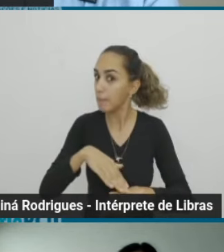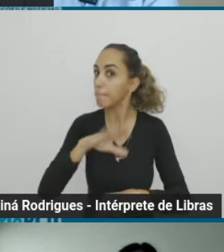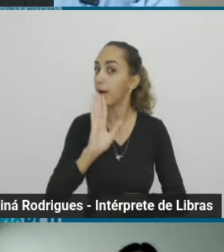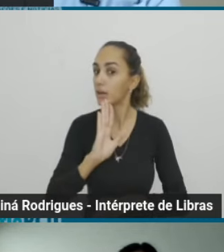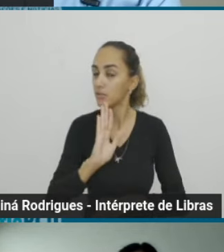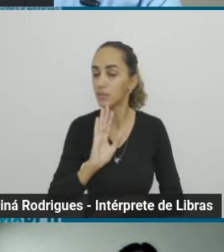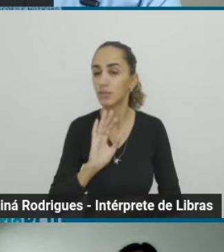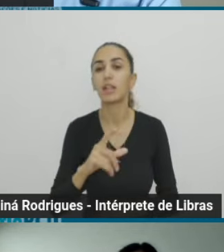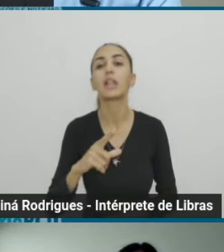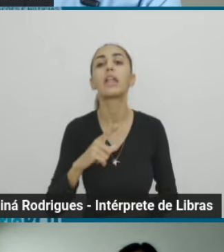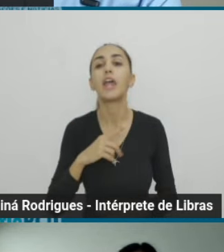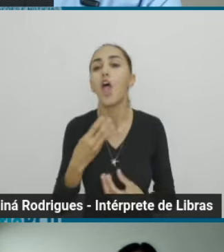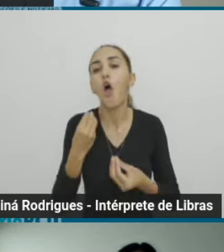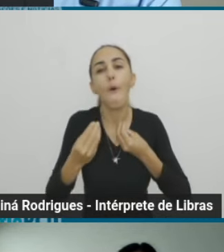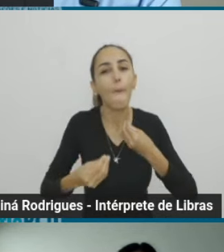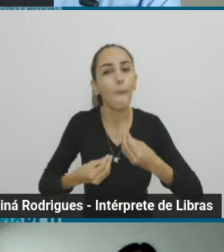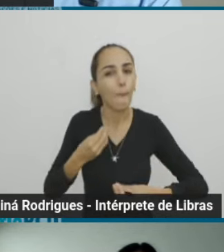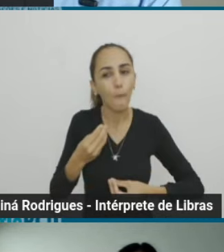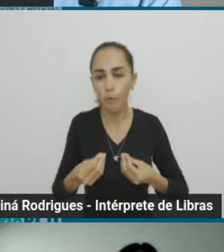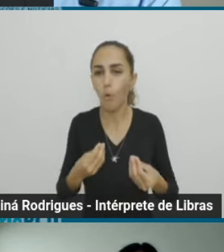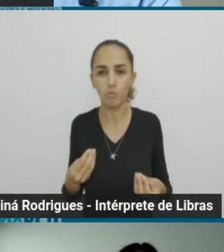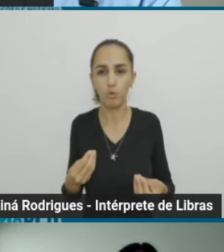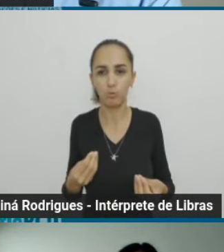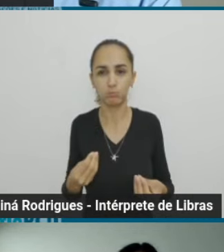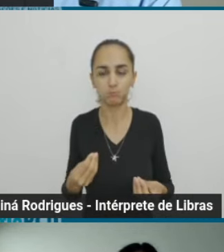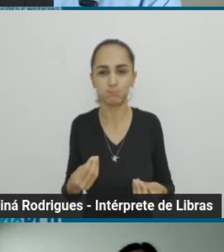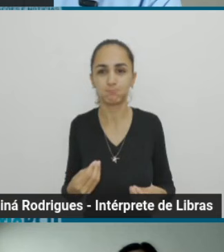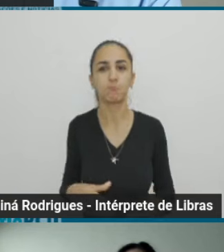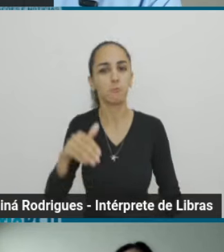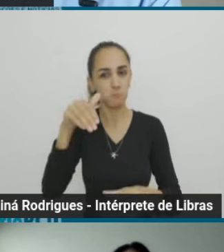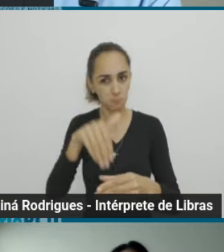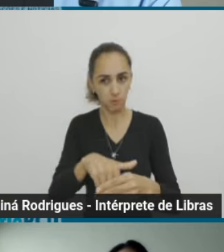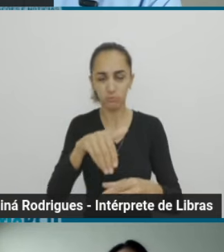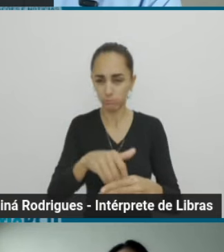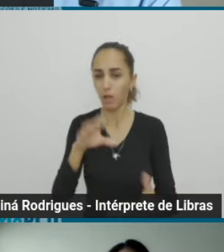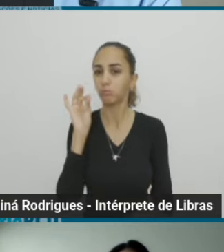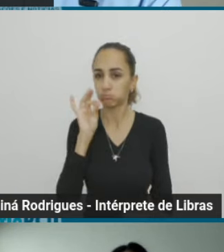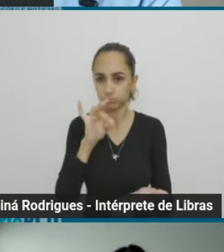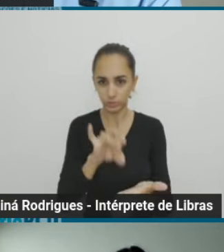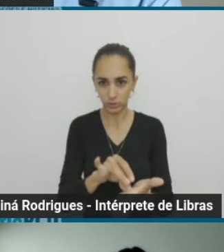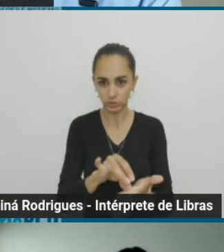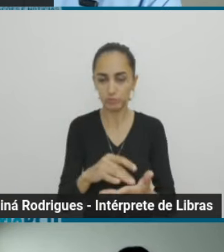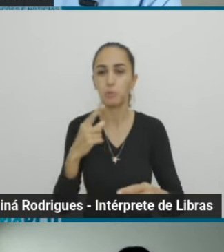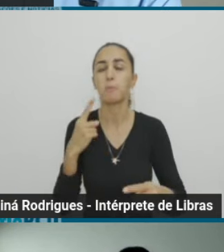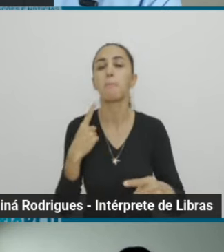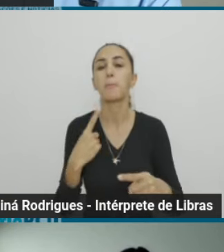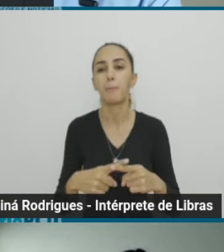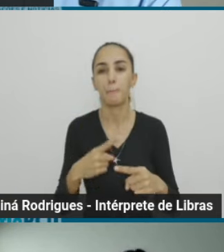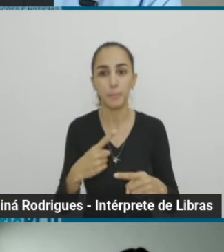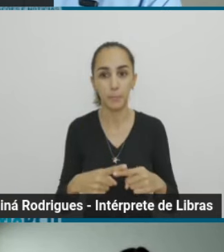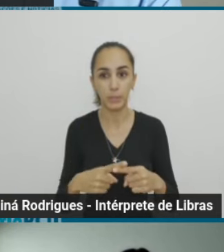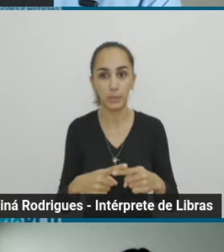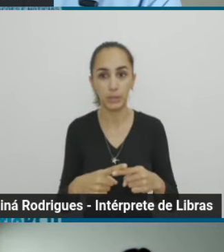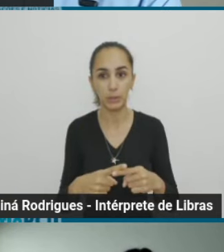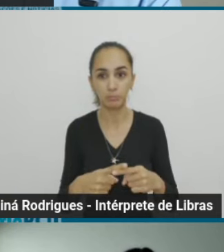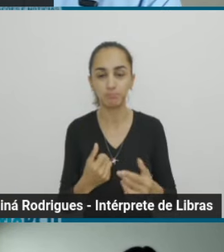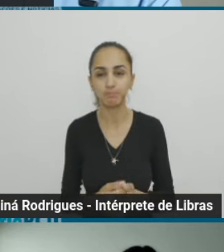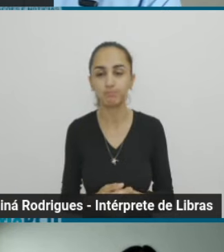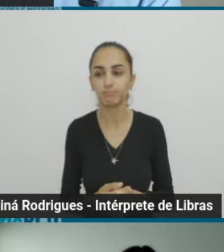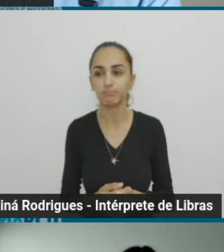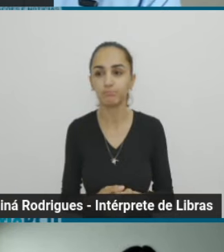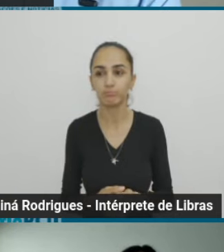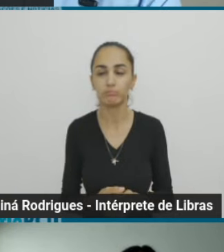ter as condições para o exercício de voto. Porque só assim é que se